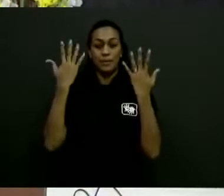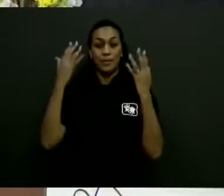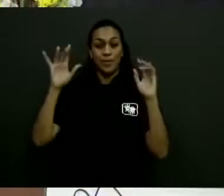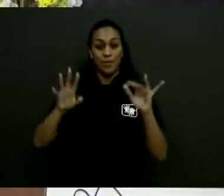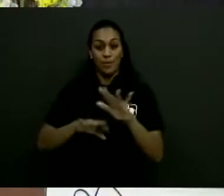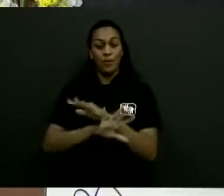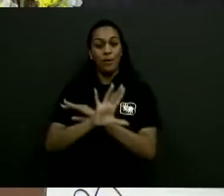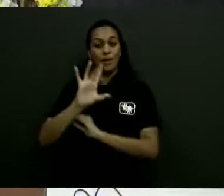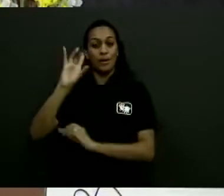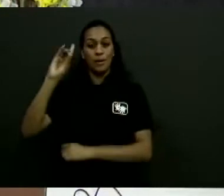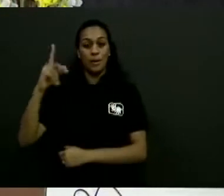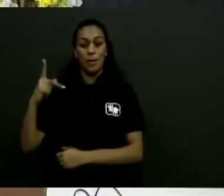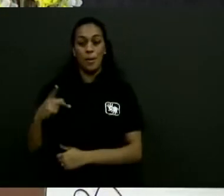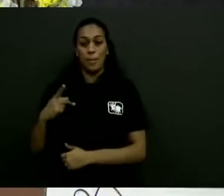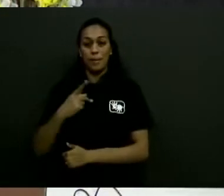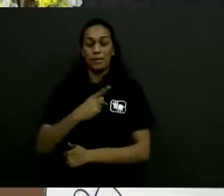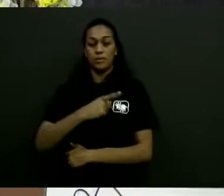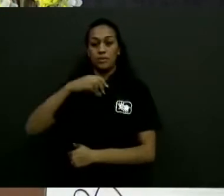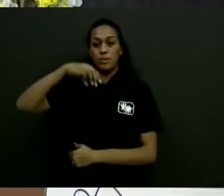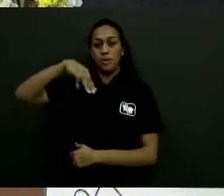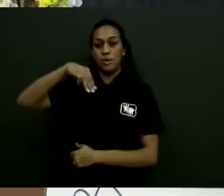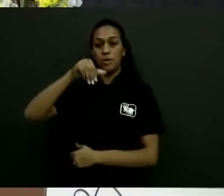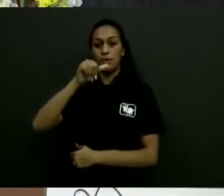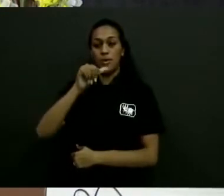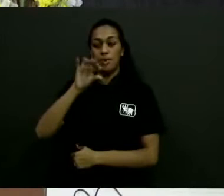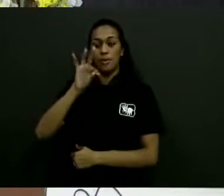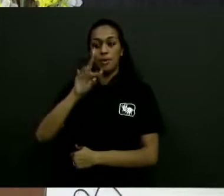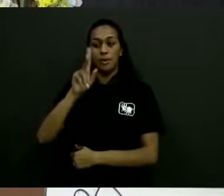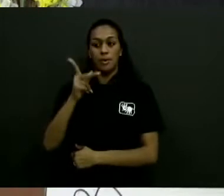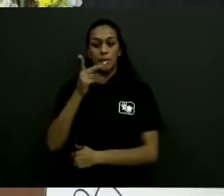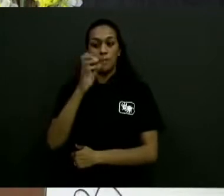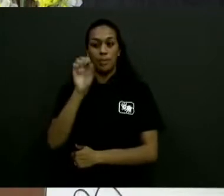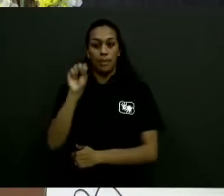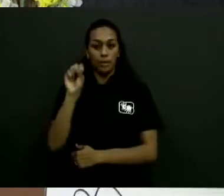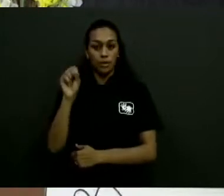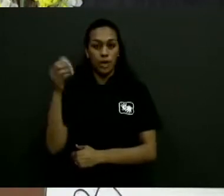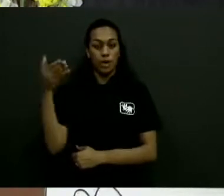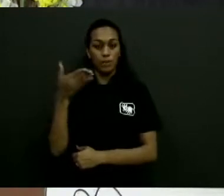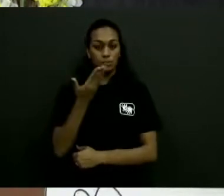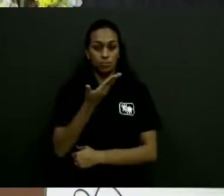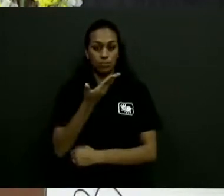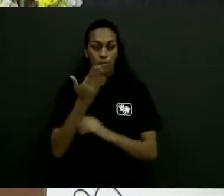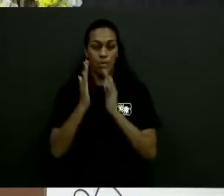Graças a Deus. Pastor Mateus, é com você aí a palavra, meu querido. Pode orar.